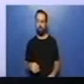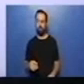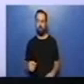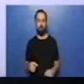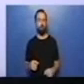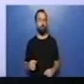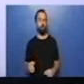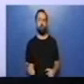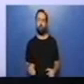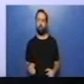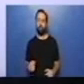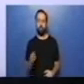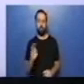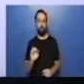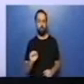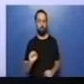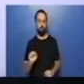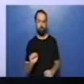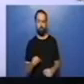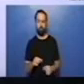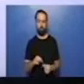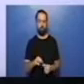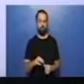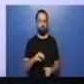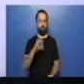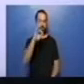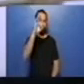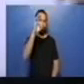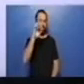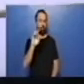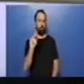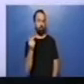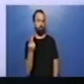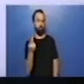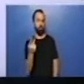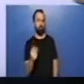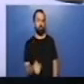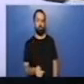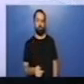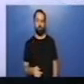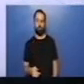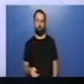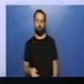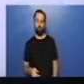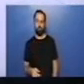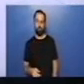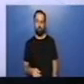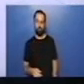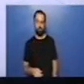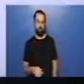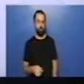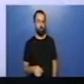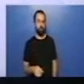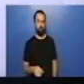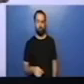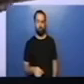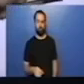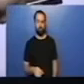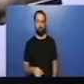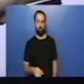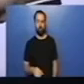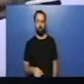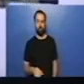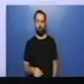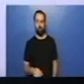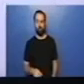Ele quer saber, o item A, qual que é o comprimento da altura desse triângulo. Então, vamos usar aquilo lá.